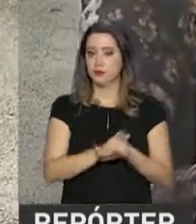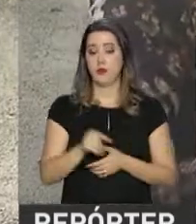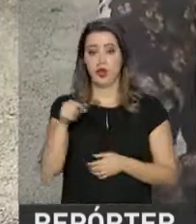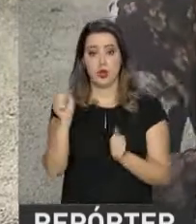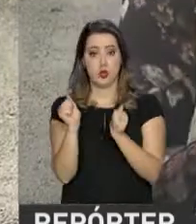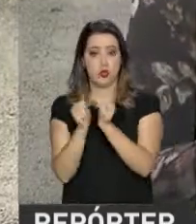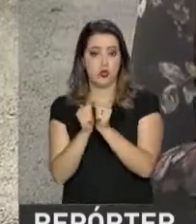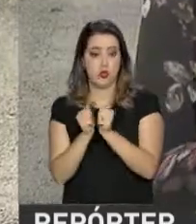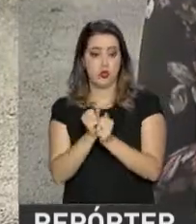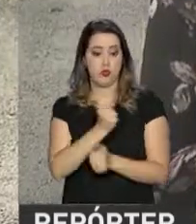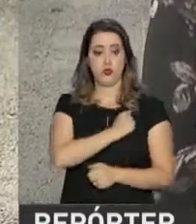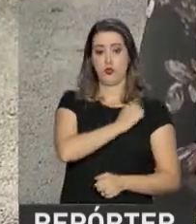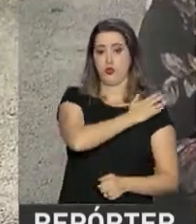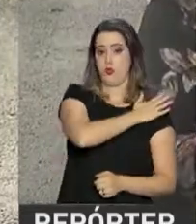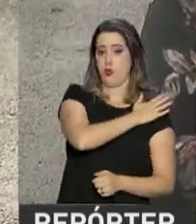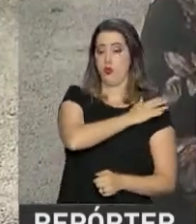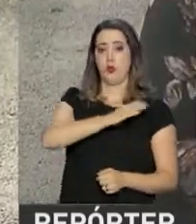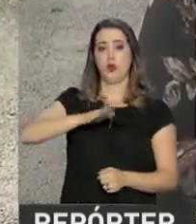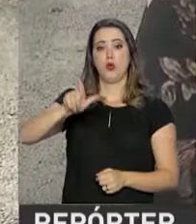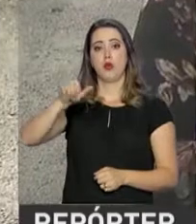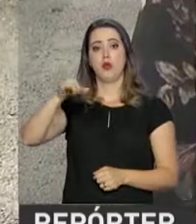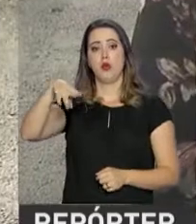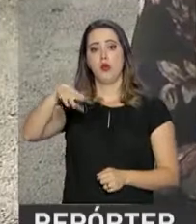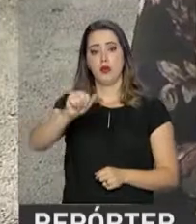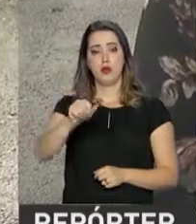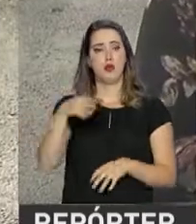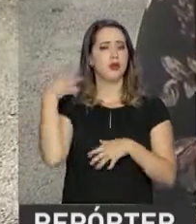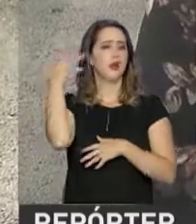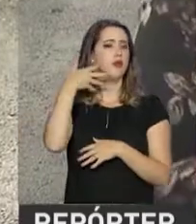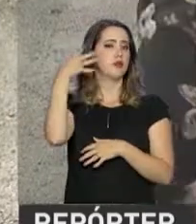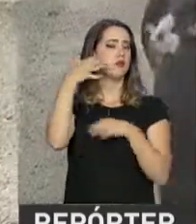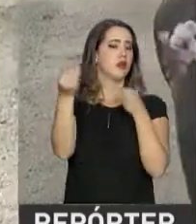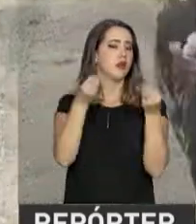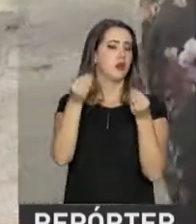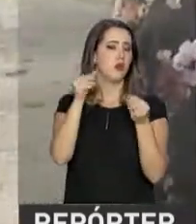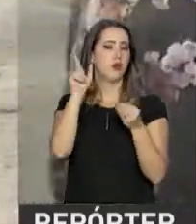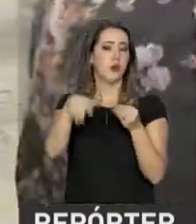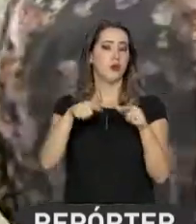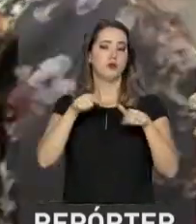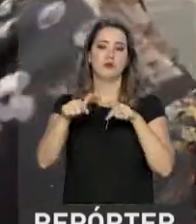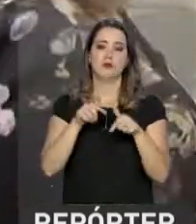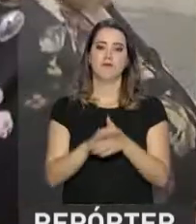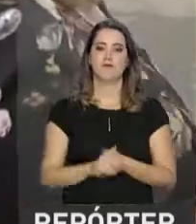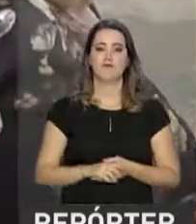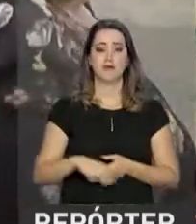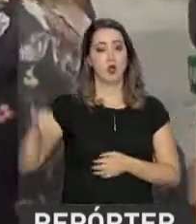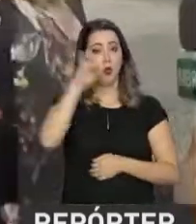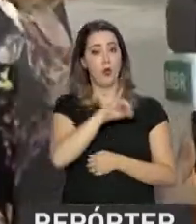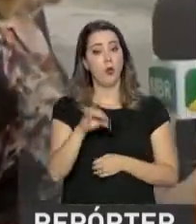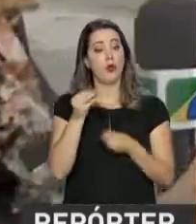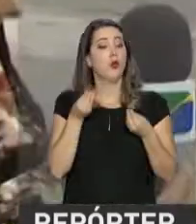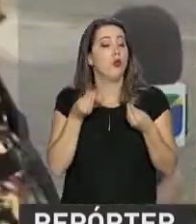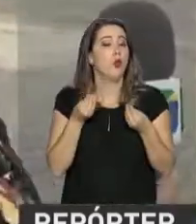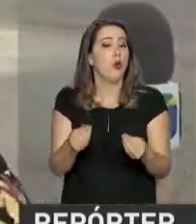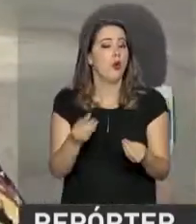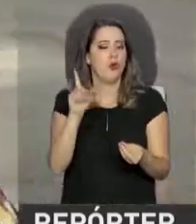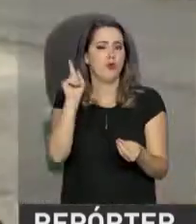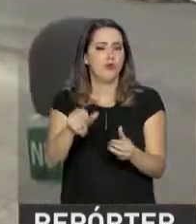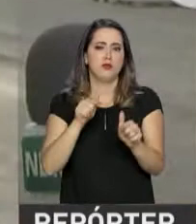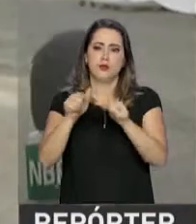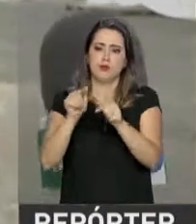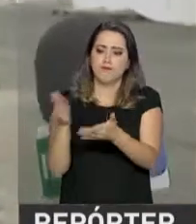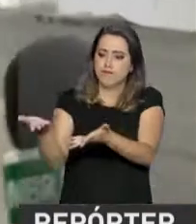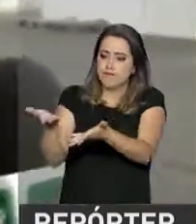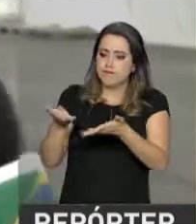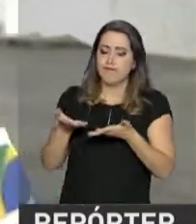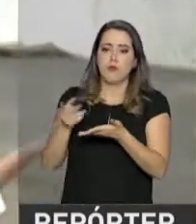Lima, que vai explicar como funciona um pouco melhor esse trabalho. Olá, Coronel. Como funciona a Operação